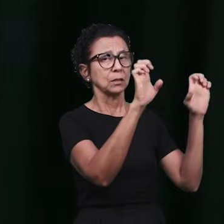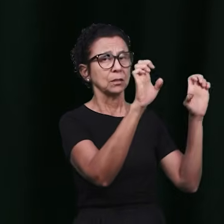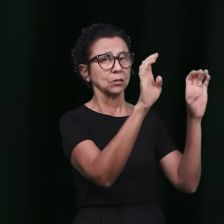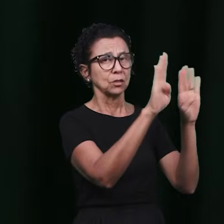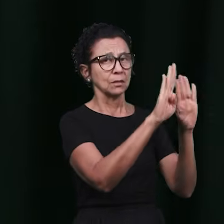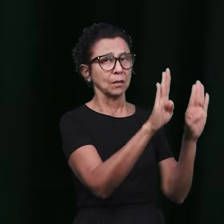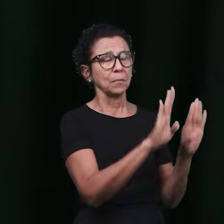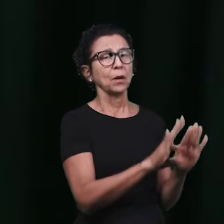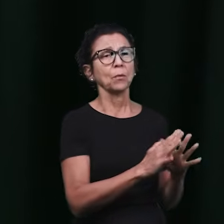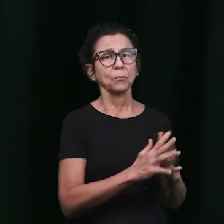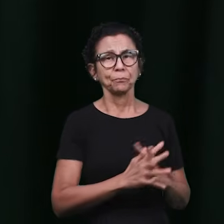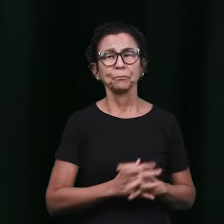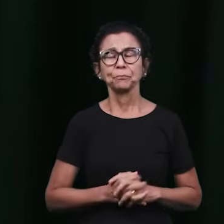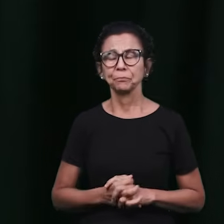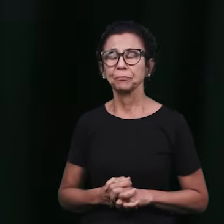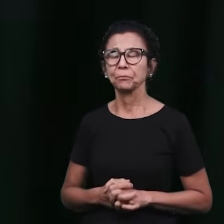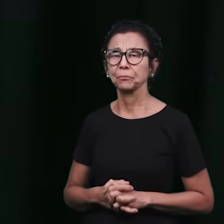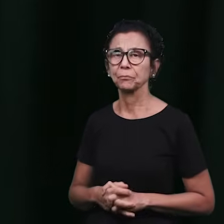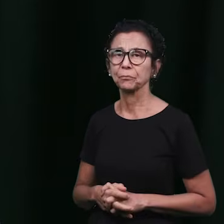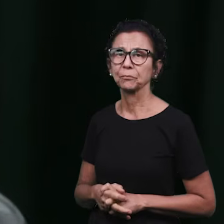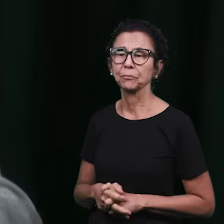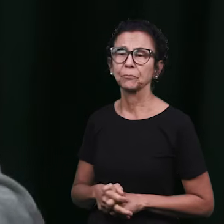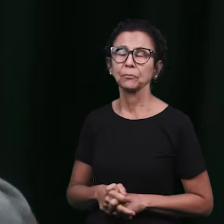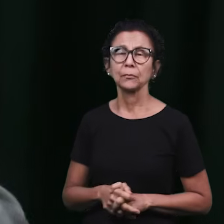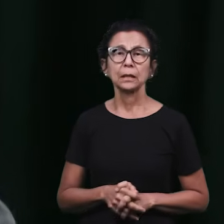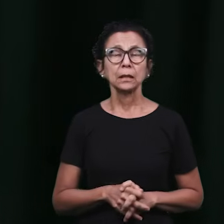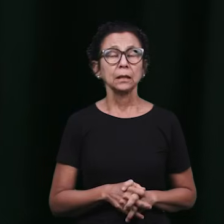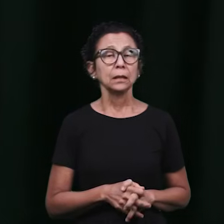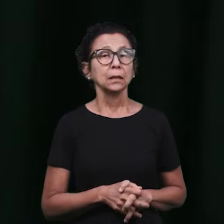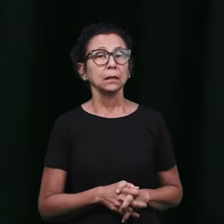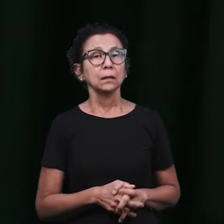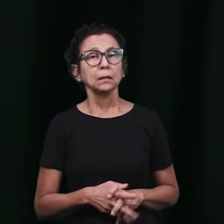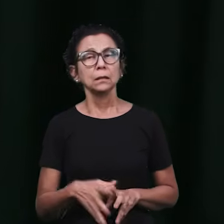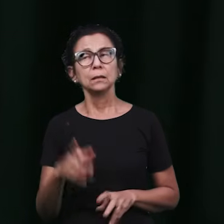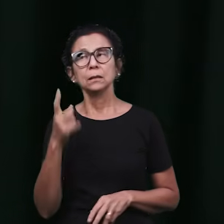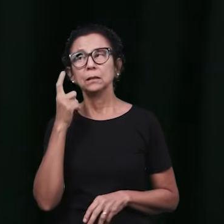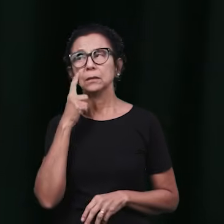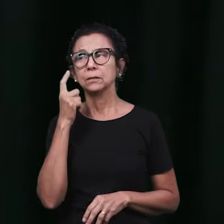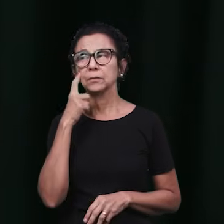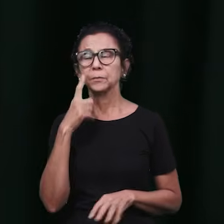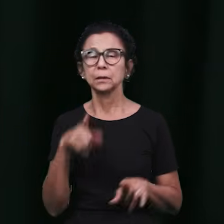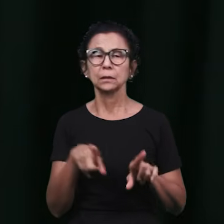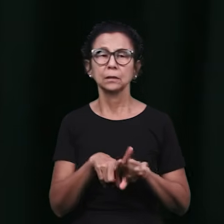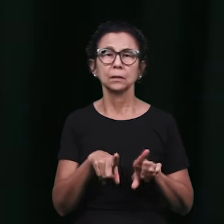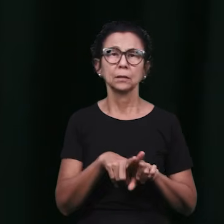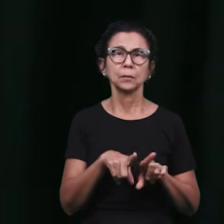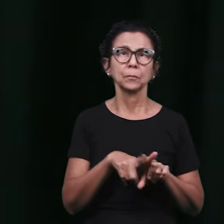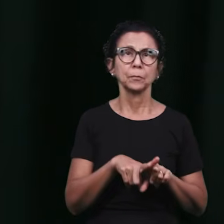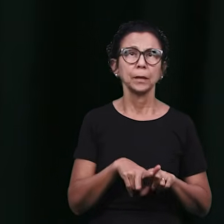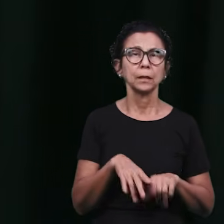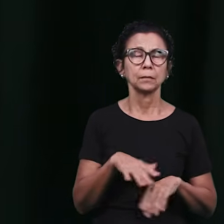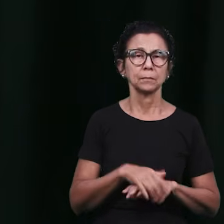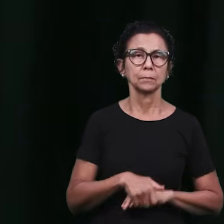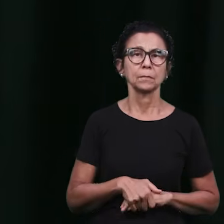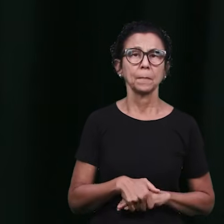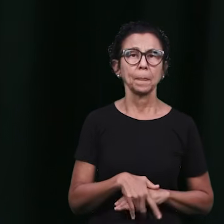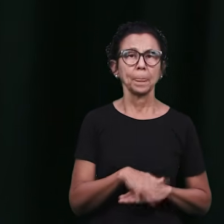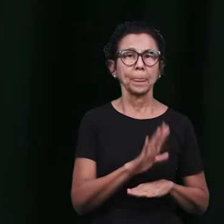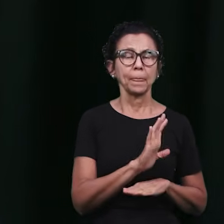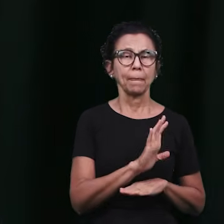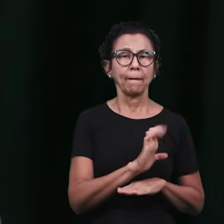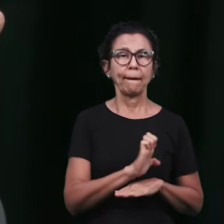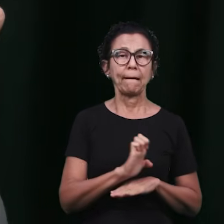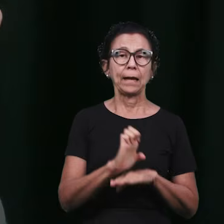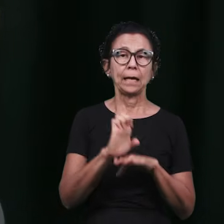vimos ali, nós lembramos o episódio ali de Elias, quando havia ali 450 profetas de Baal,